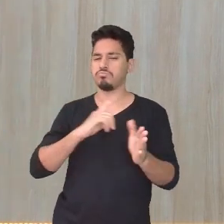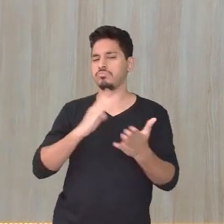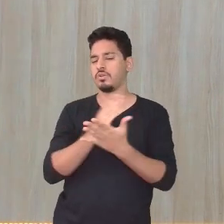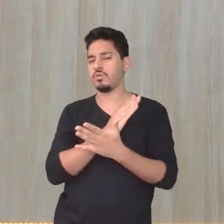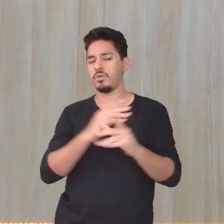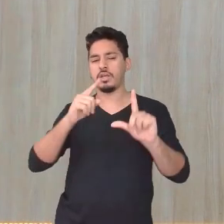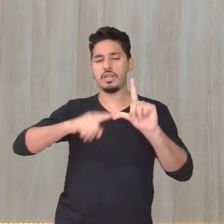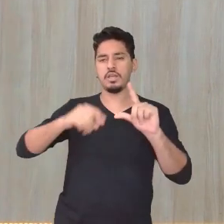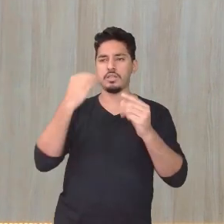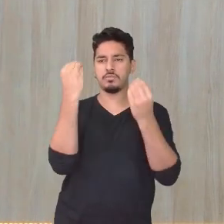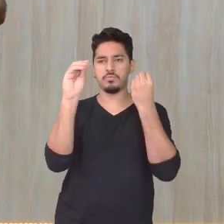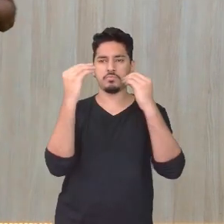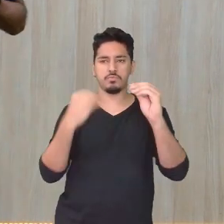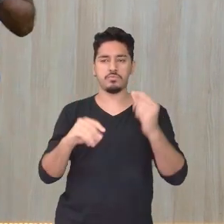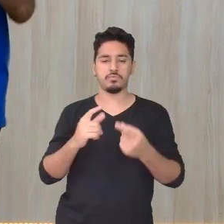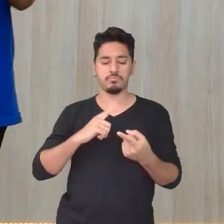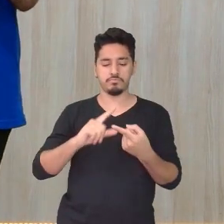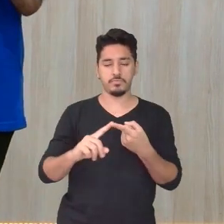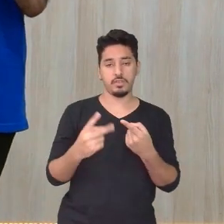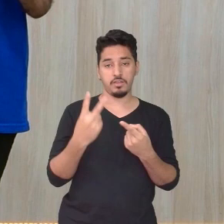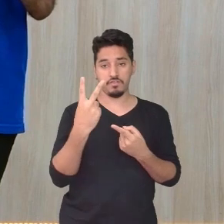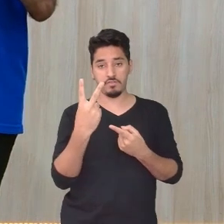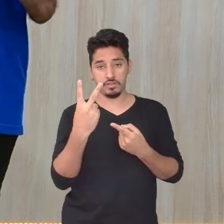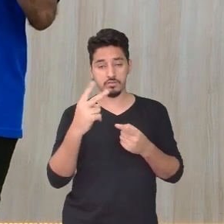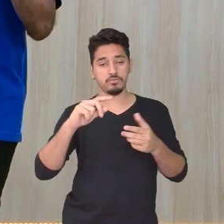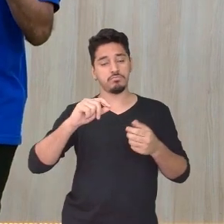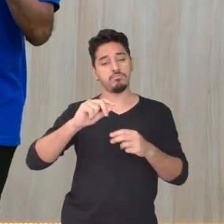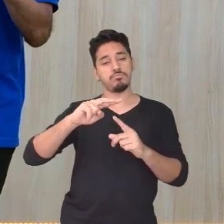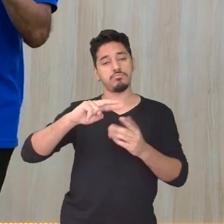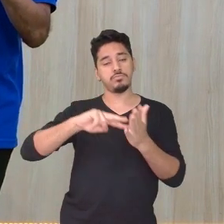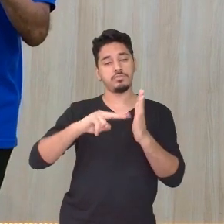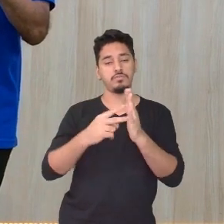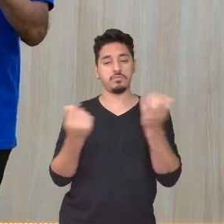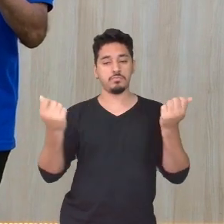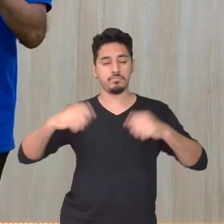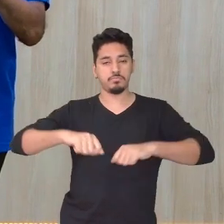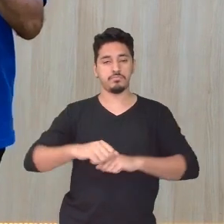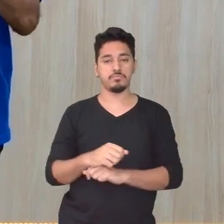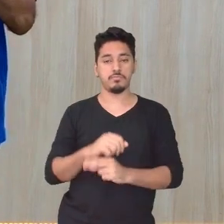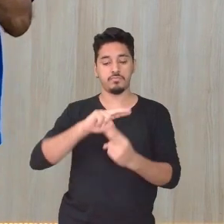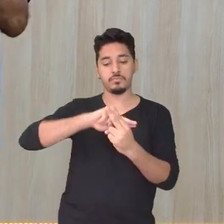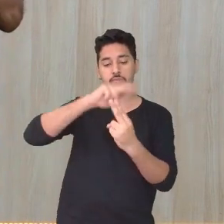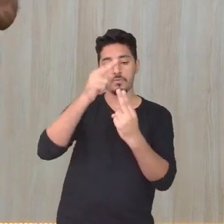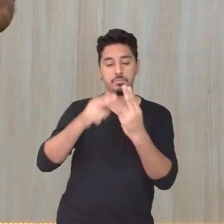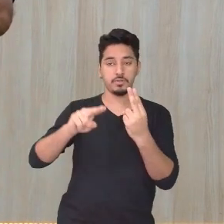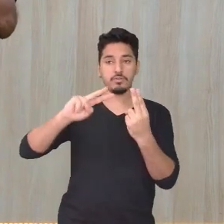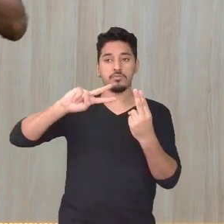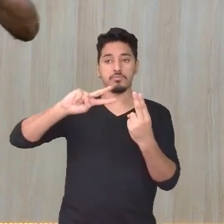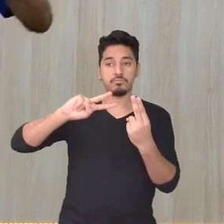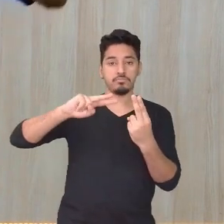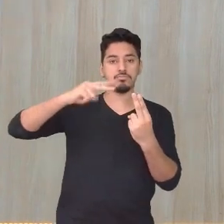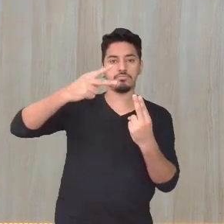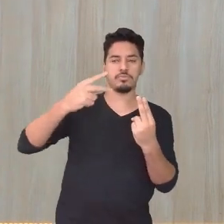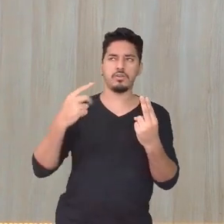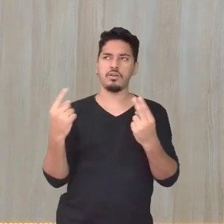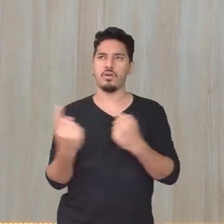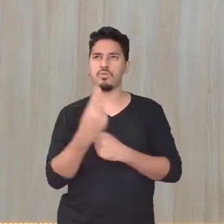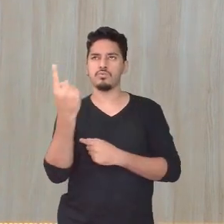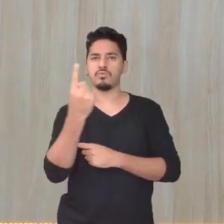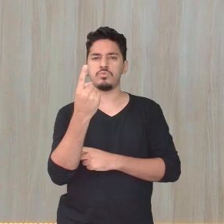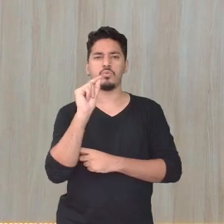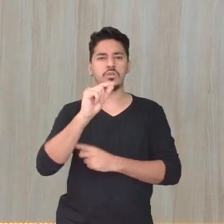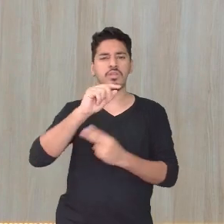poder desenvolver. Ó, V de volume, pi, R ao quadrado vezes altura. Ricardinho, que danado